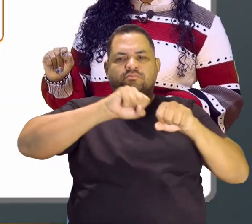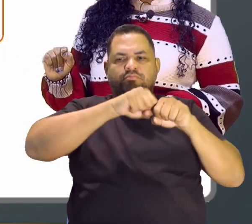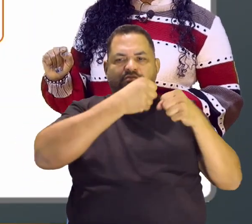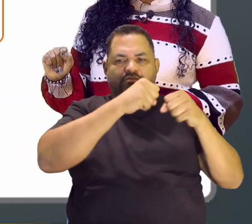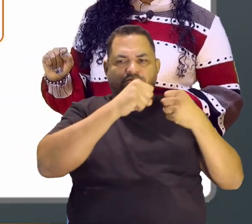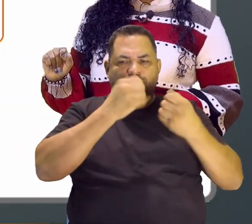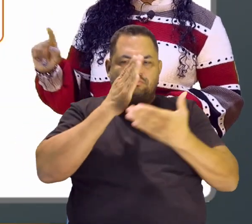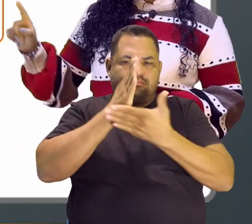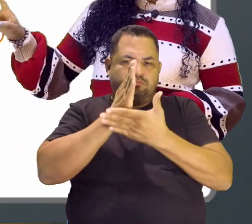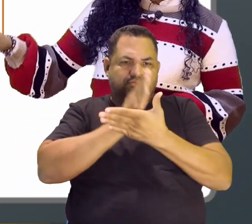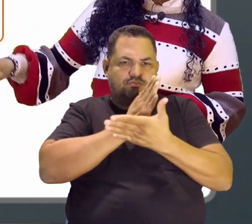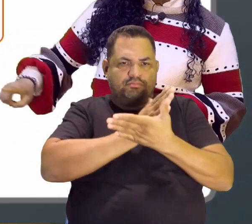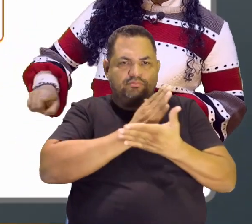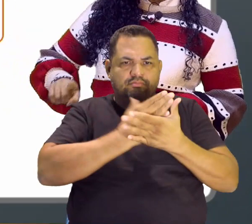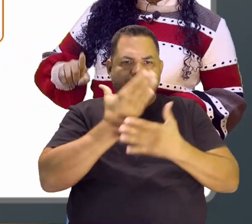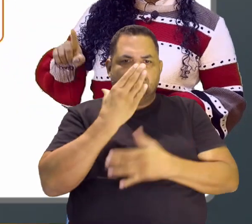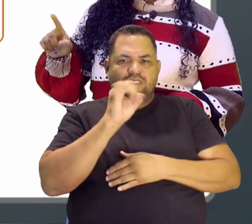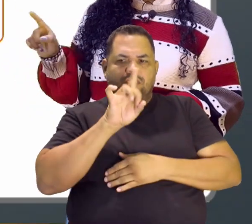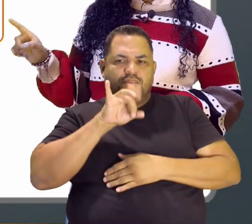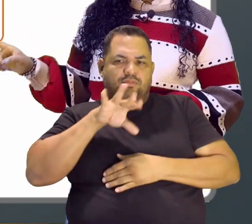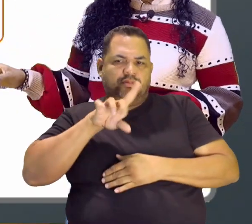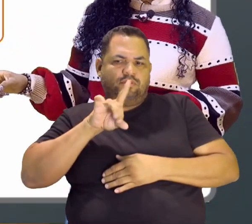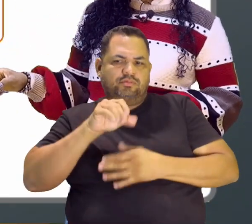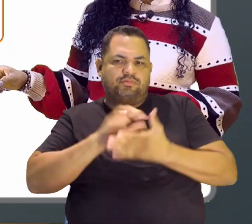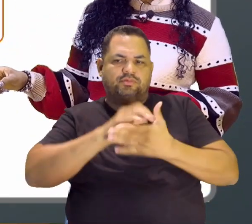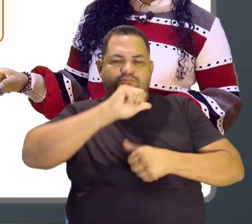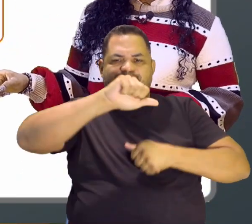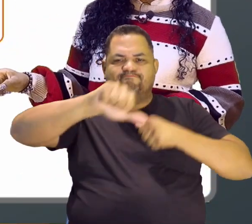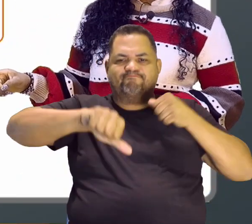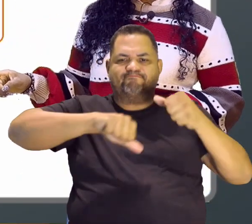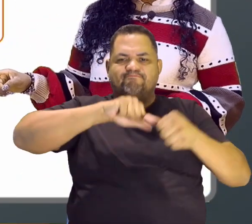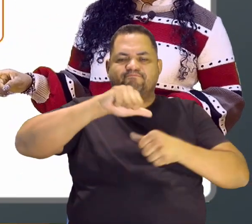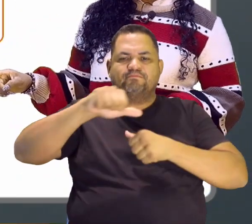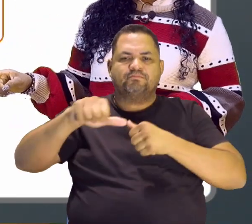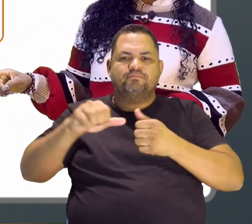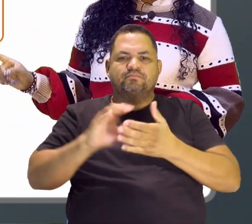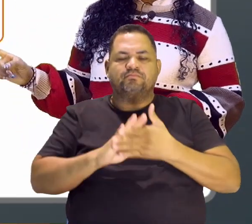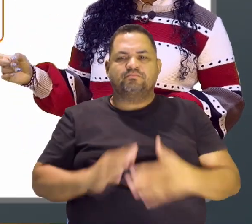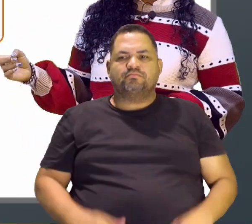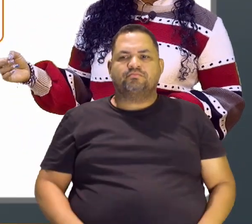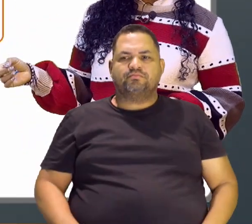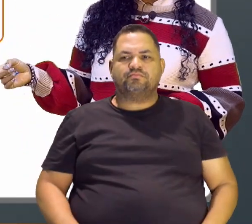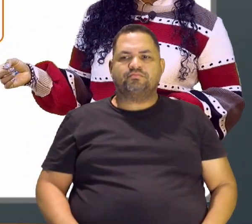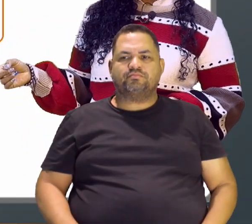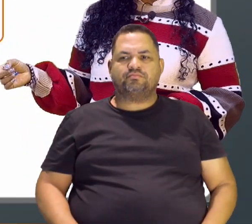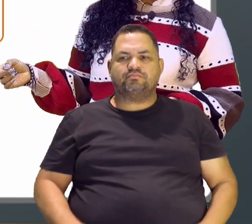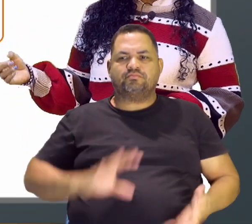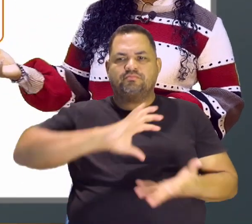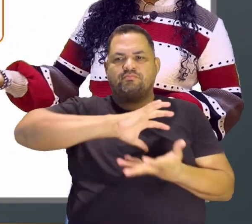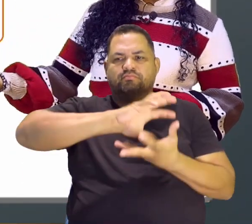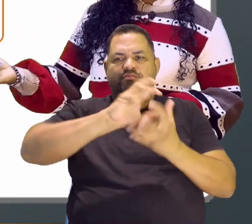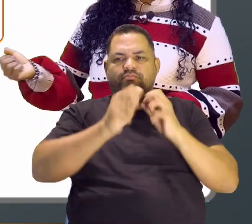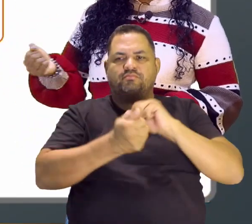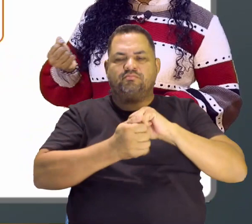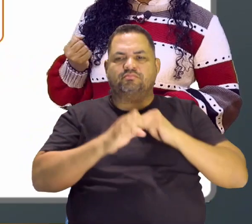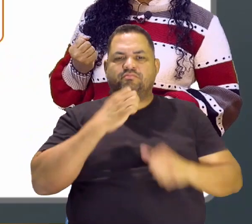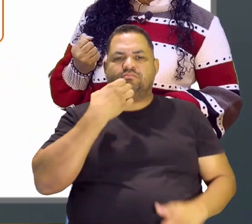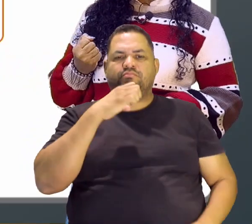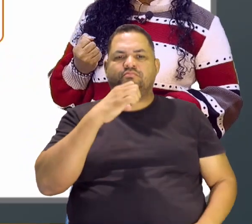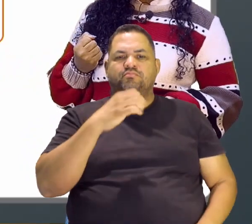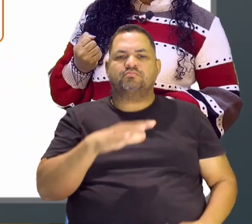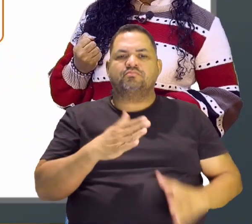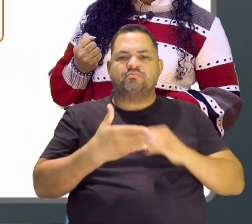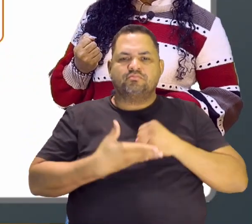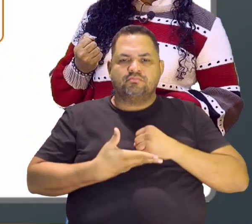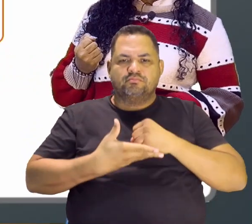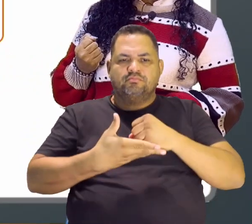aí do catabolismo, fazendo essa transformação aí, esse metabolismo energético, nos dando subsídio aí